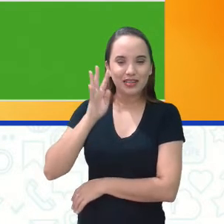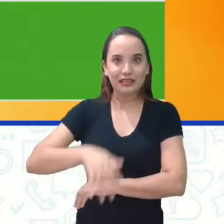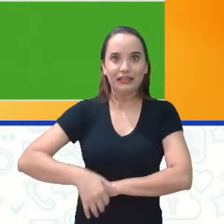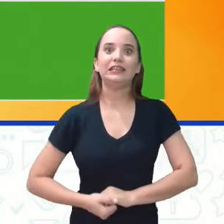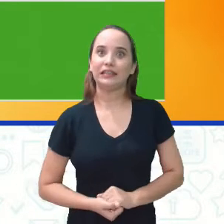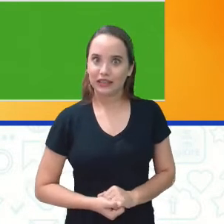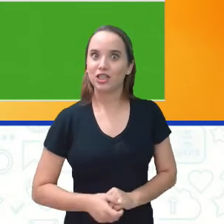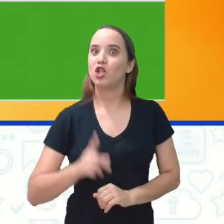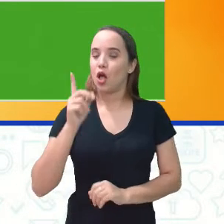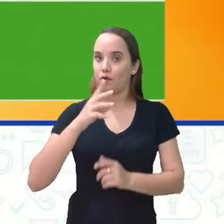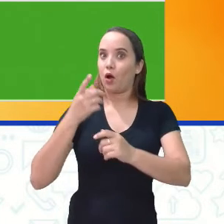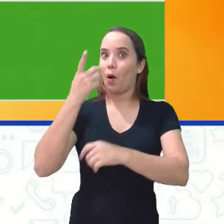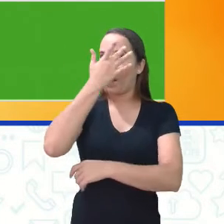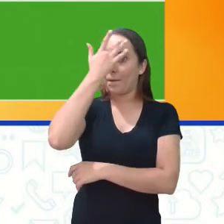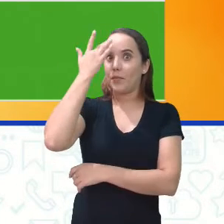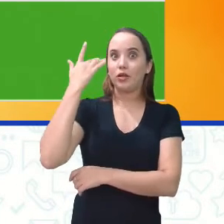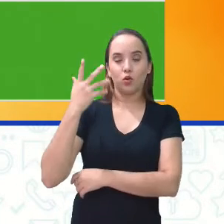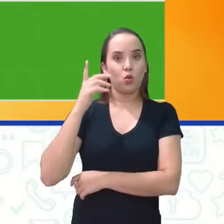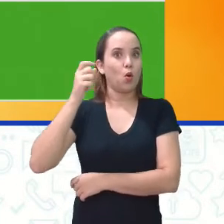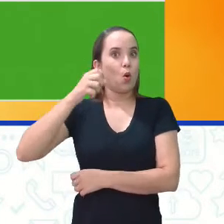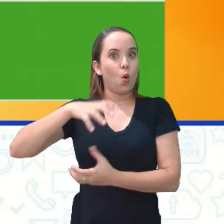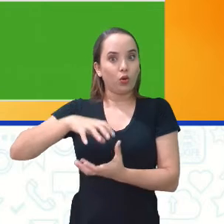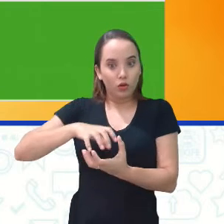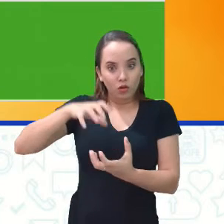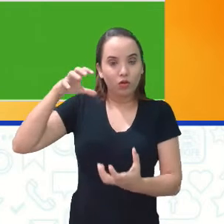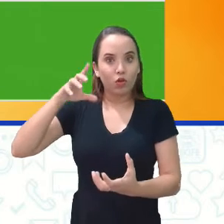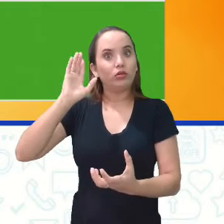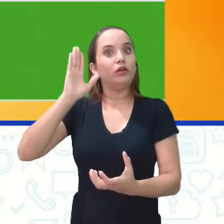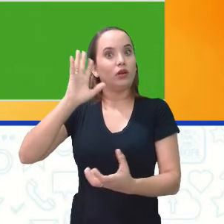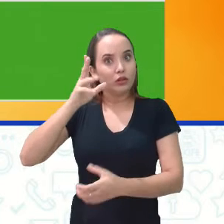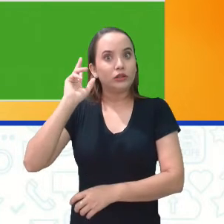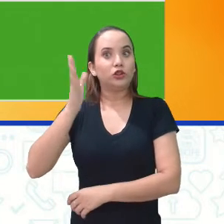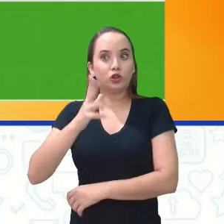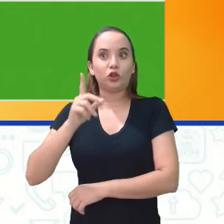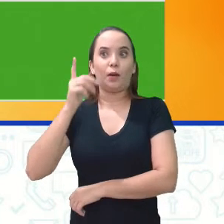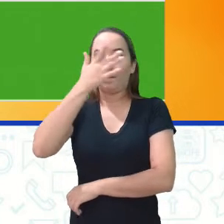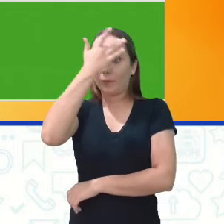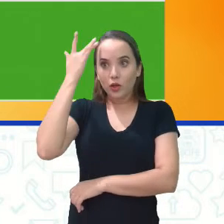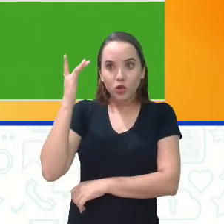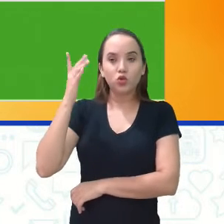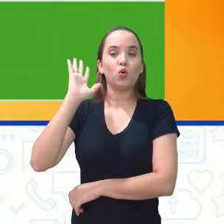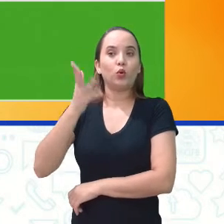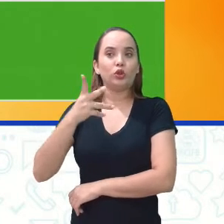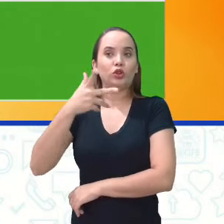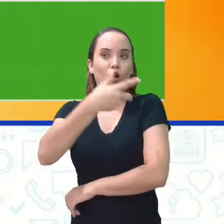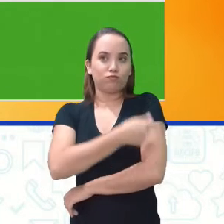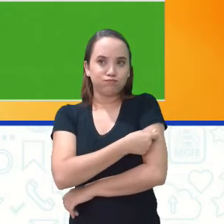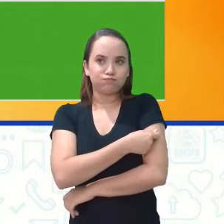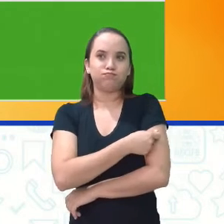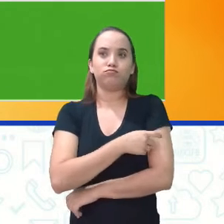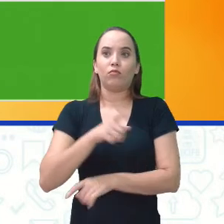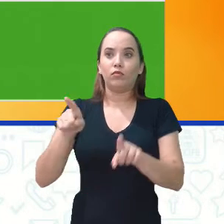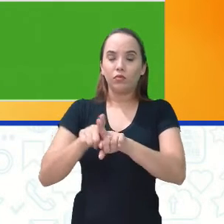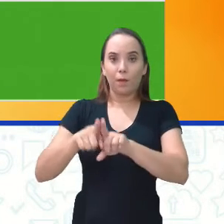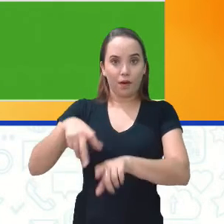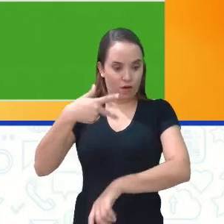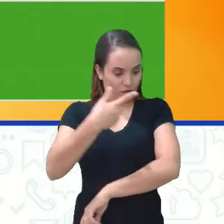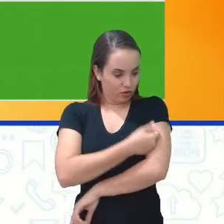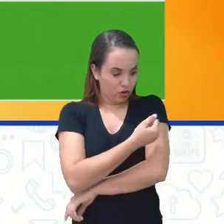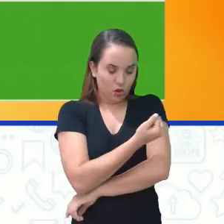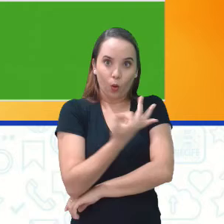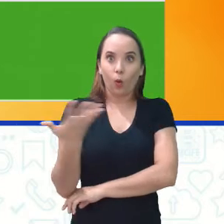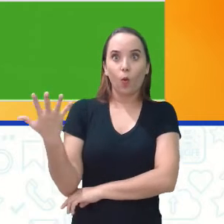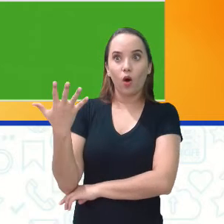A quantidade de doses que já foram aplicadas, a quantidade de pessoas vacinadas e vejam